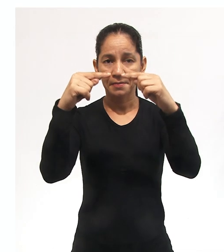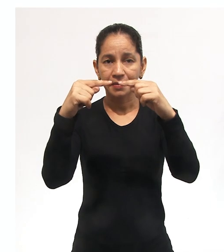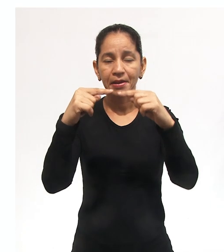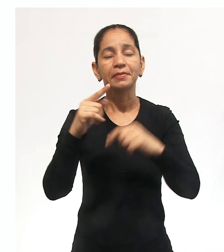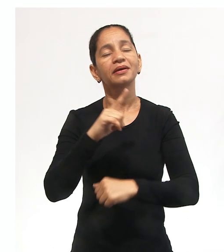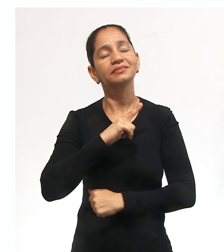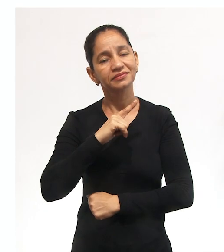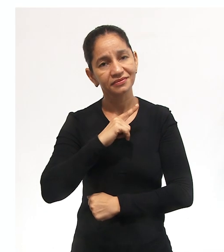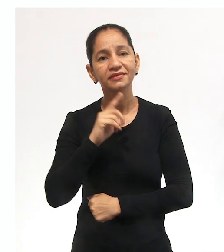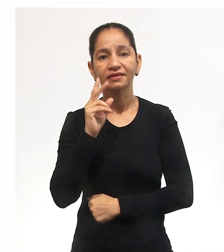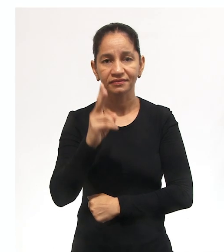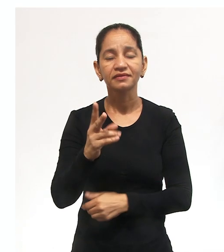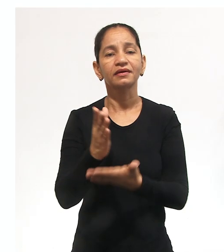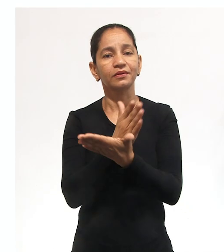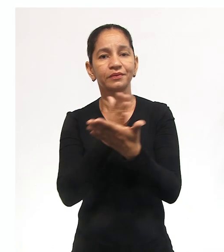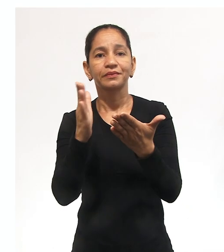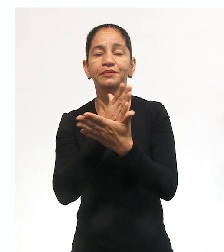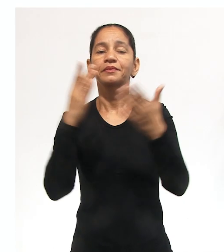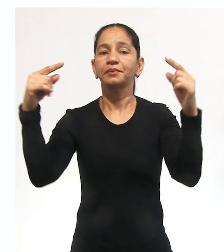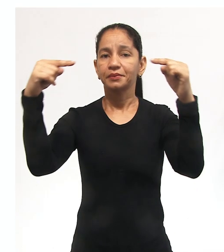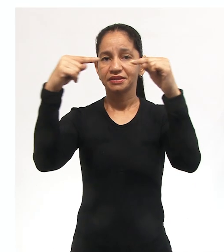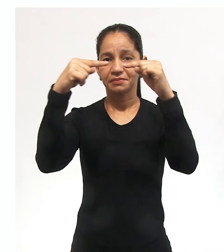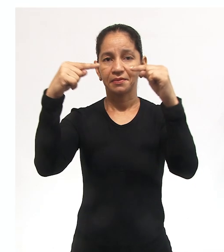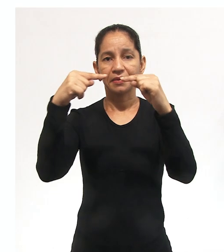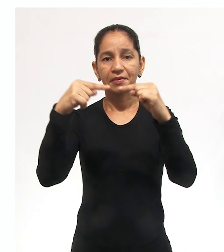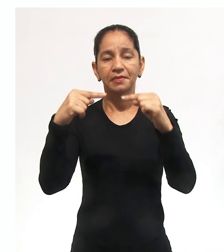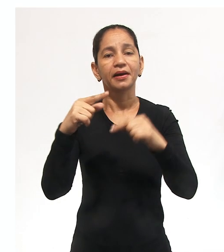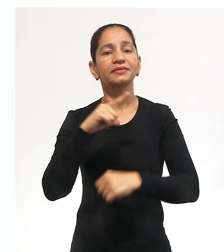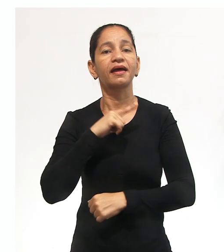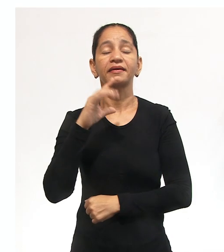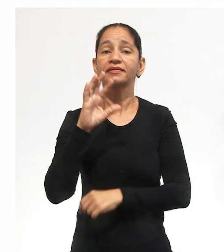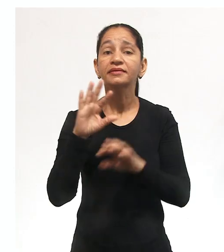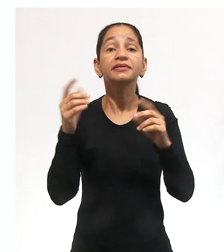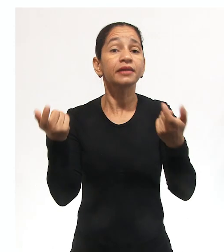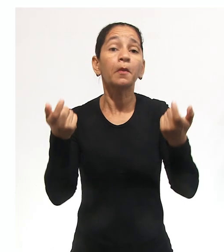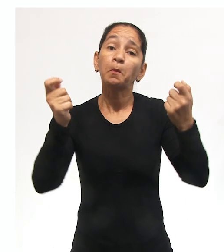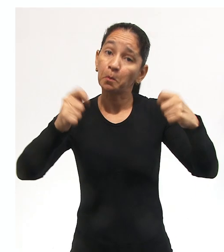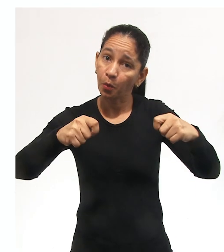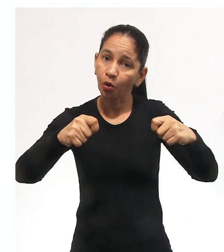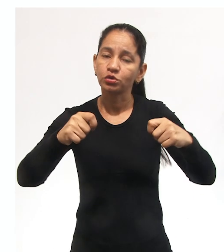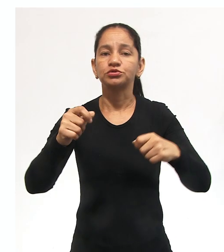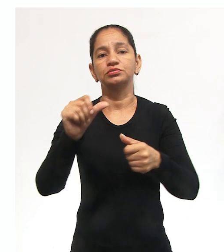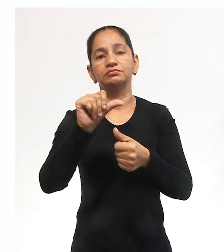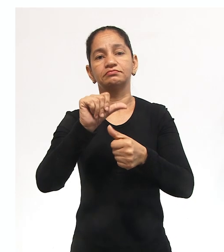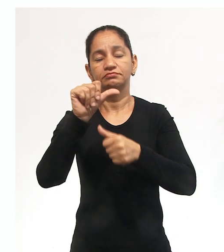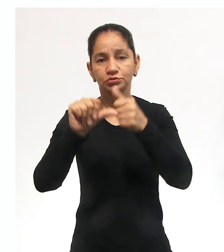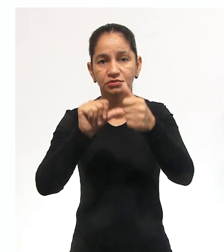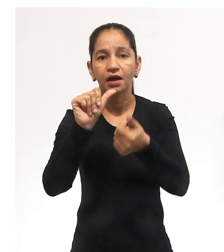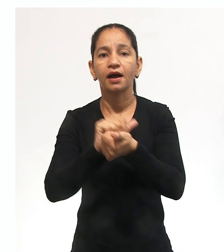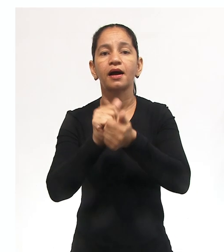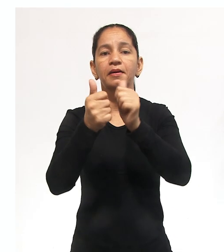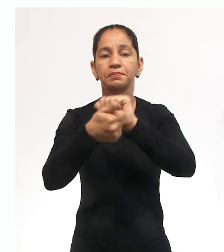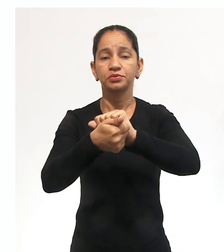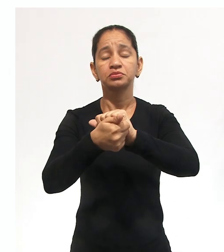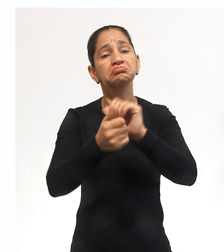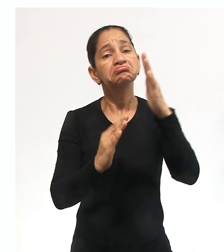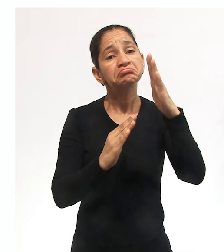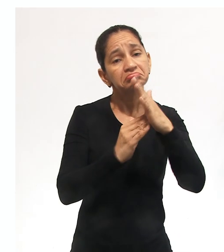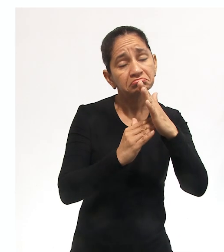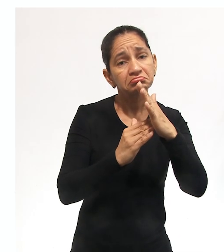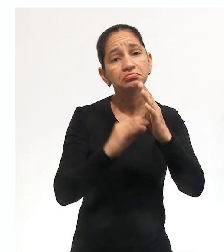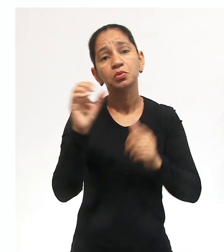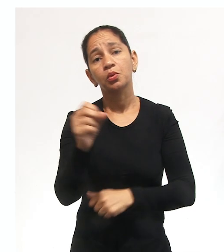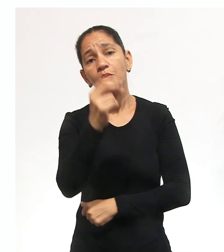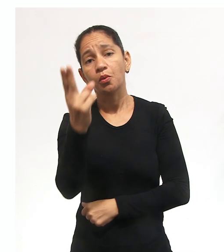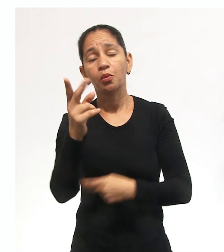As taxas são proporcionais dentro do regime de capitalização simples. Então, eu posso tanto mudar o prazo quanto mudar a